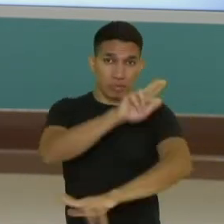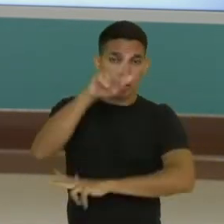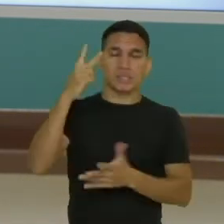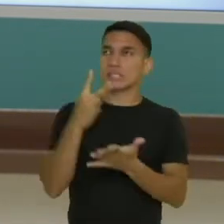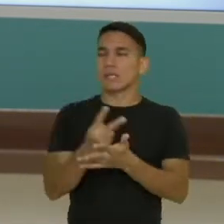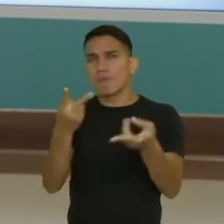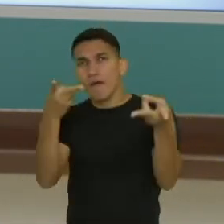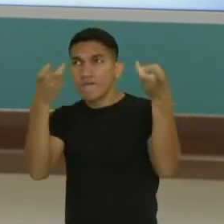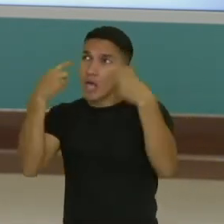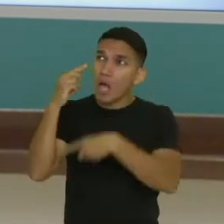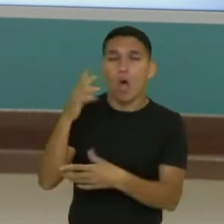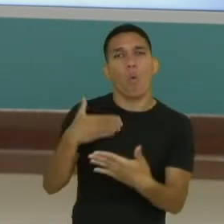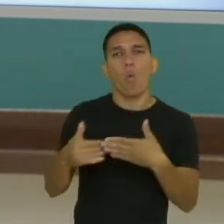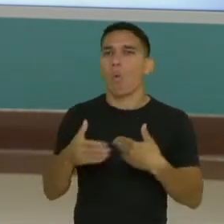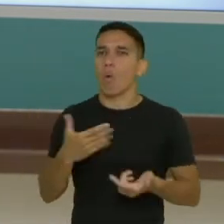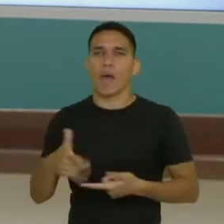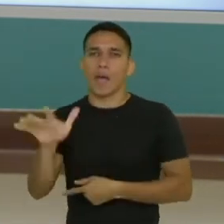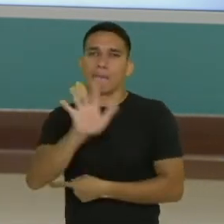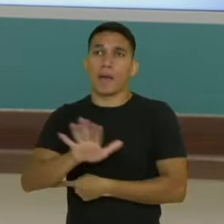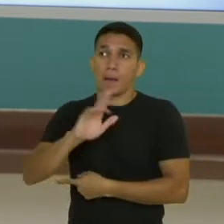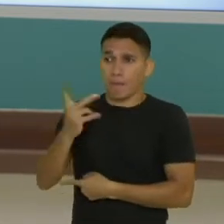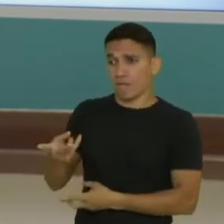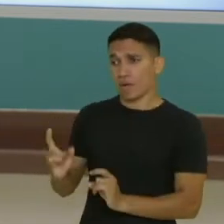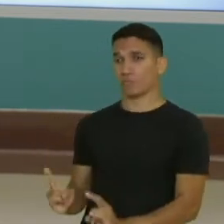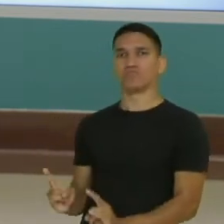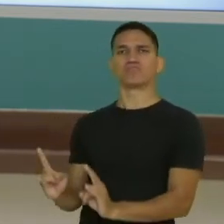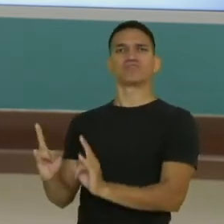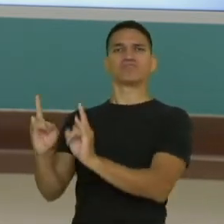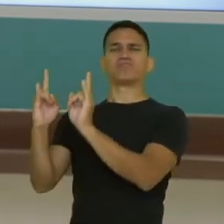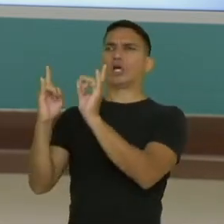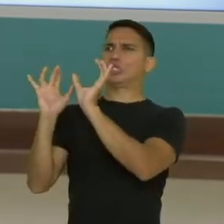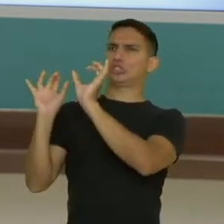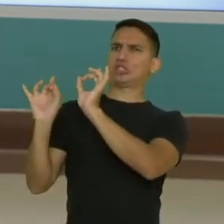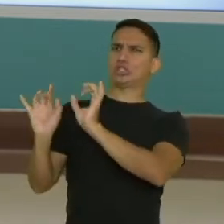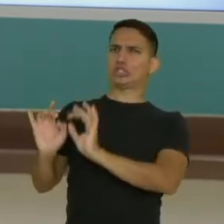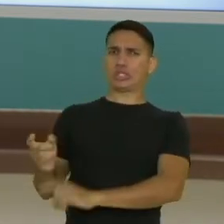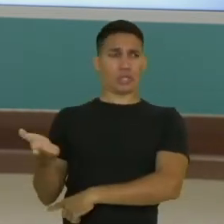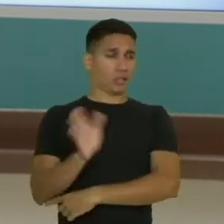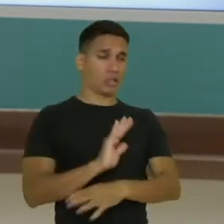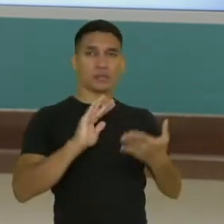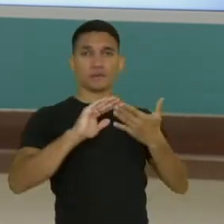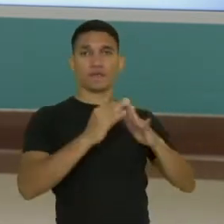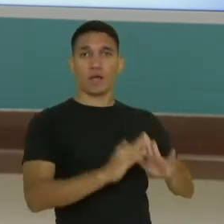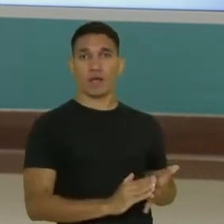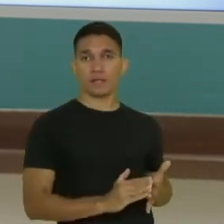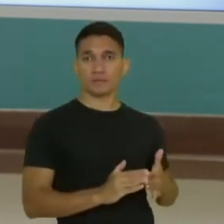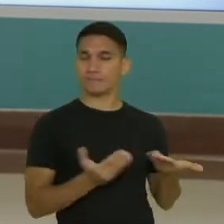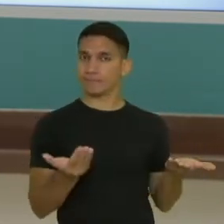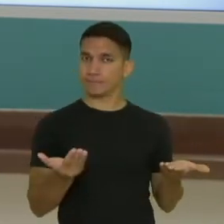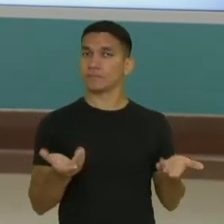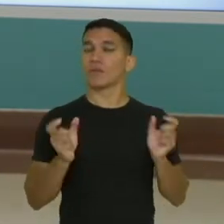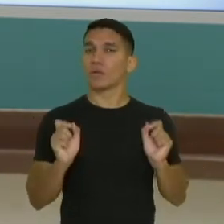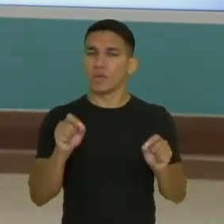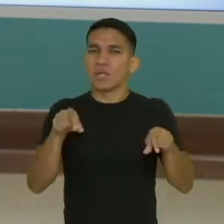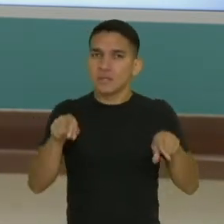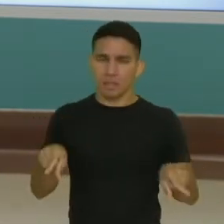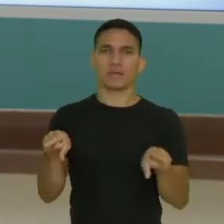de Janeiro, dá para ver prédios luxuosos ao lado de favelas. Isso, na